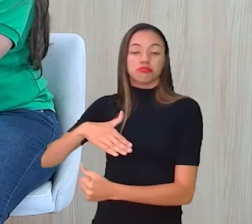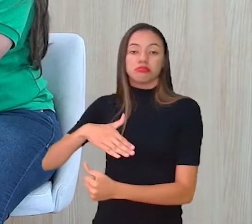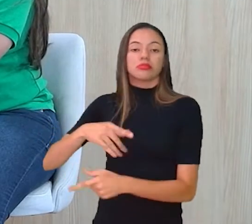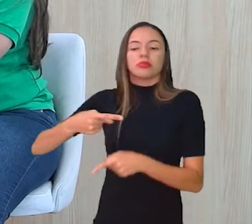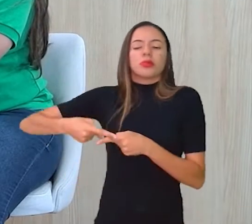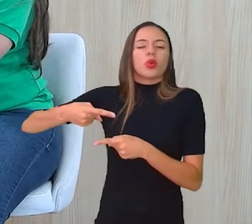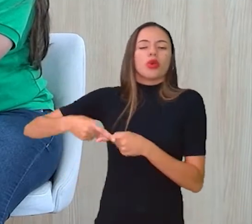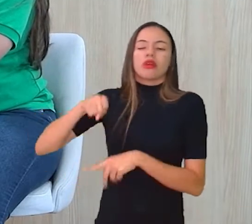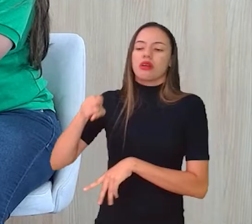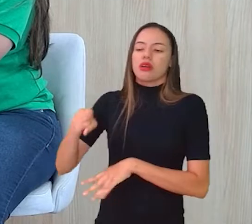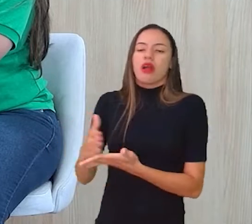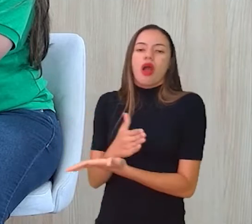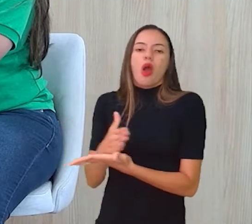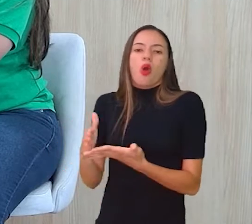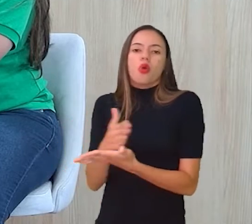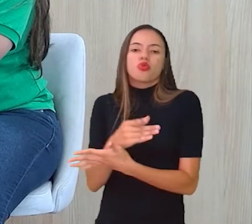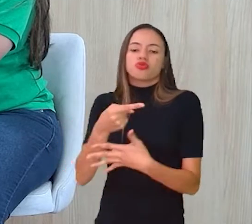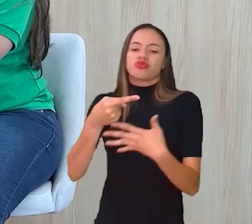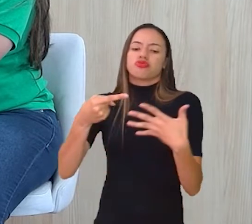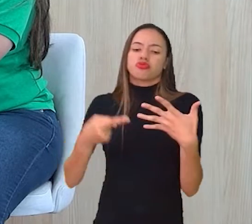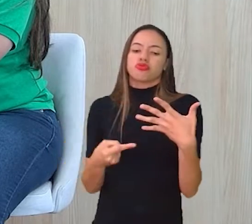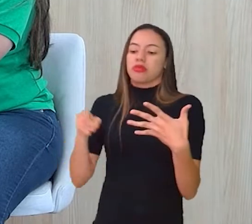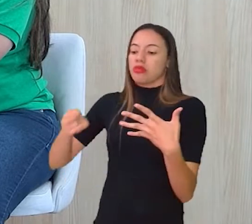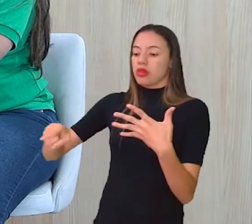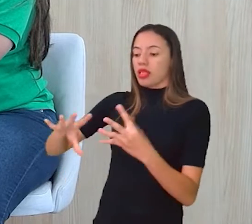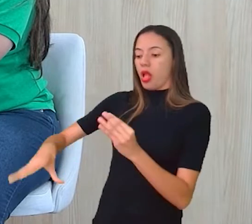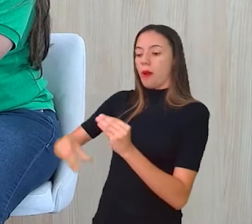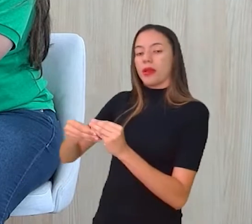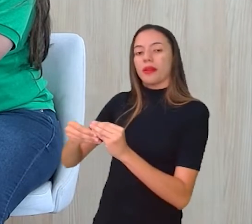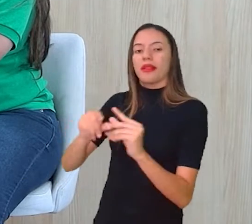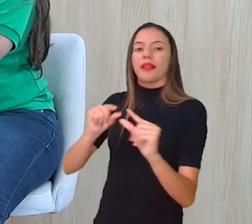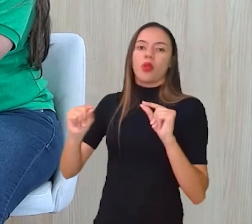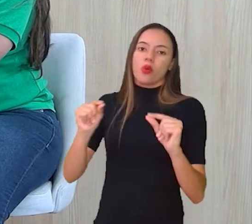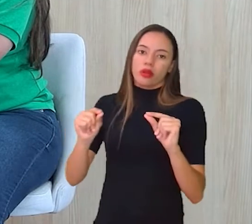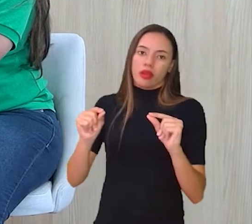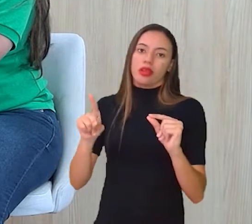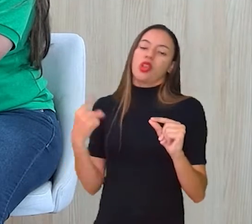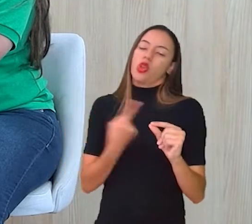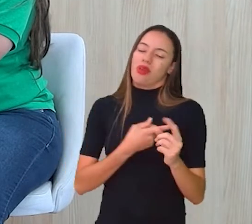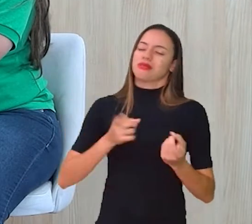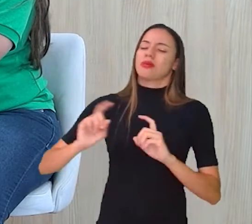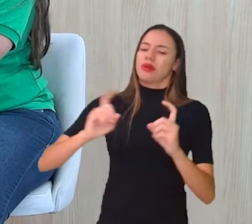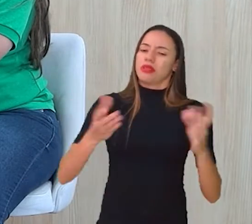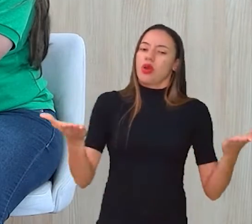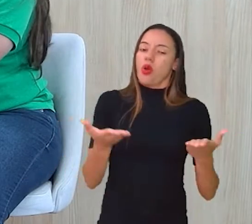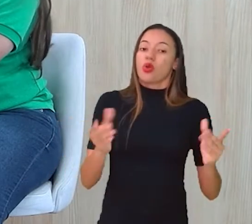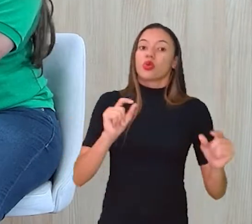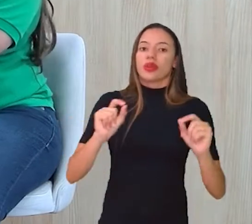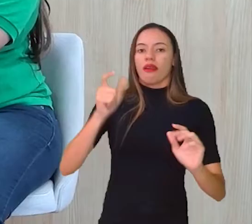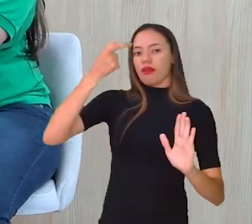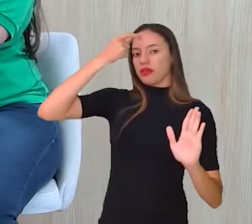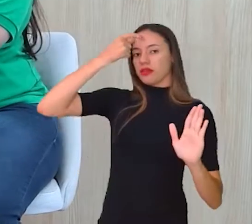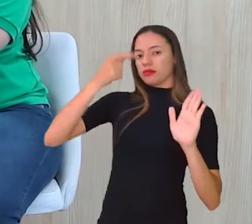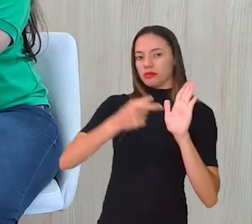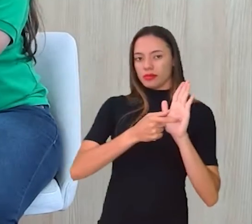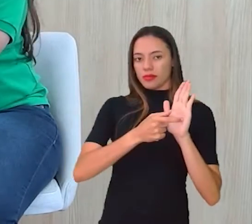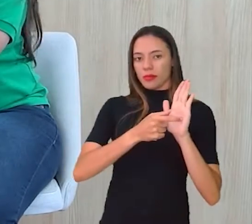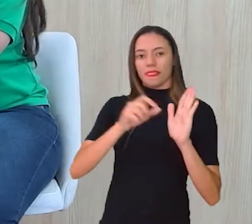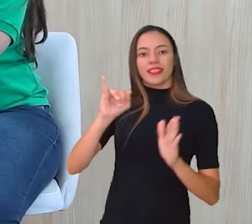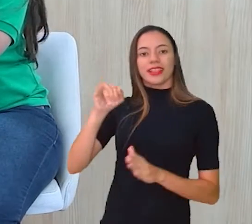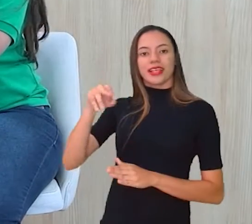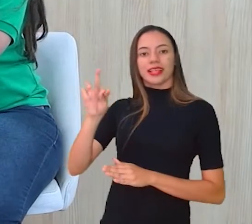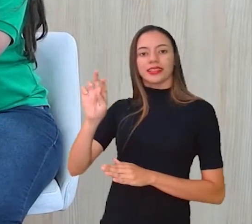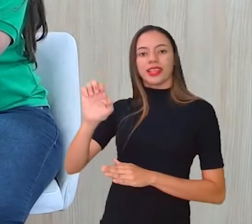aí componentes que é o que a gente mais vai debater aqui, né? Ou seja, a chamada inteligência artificial, né?